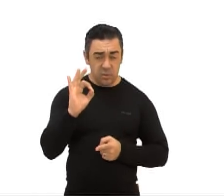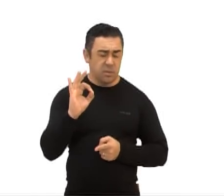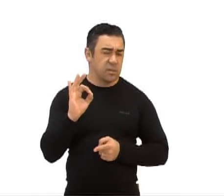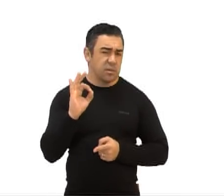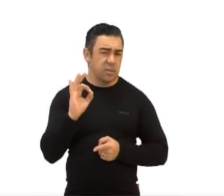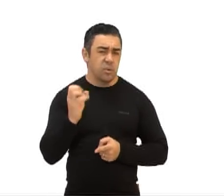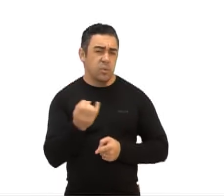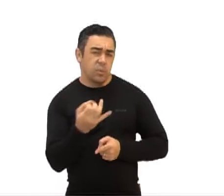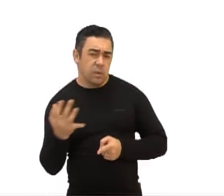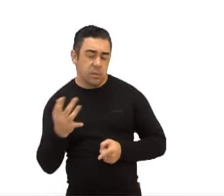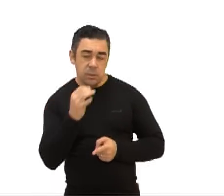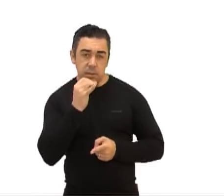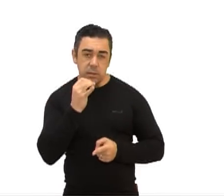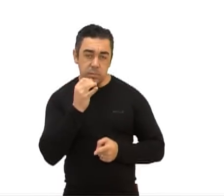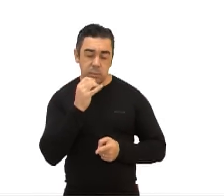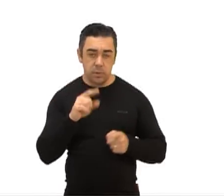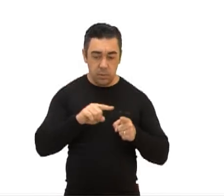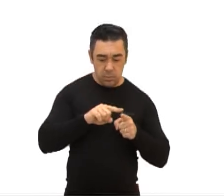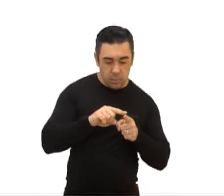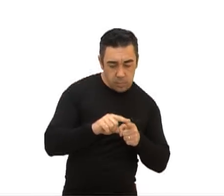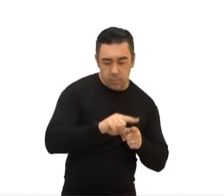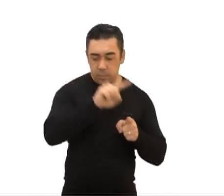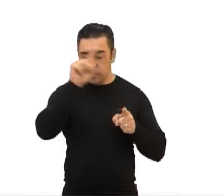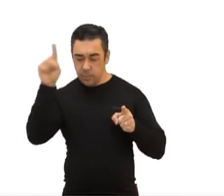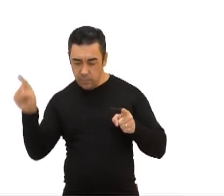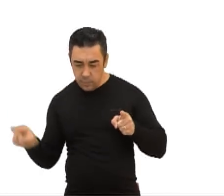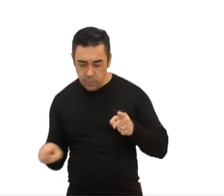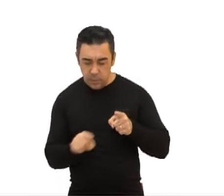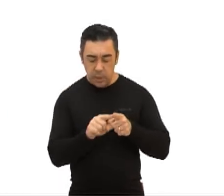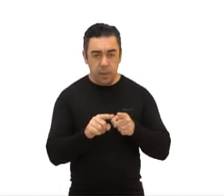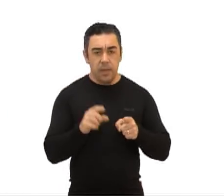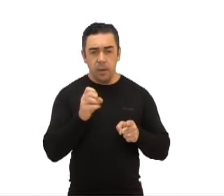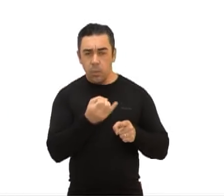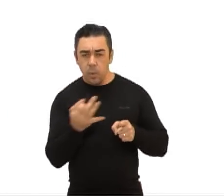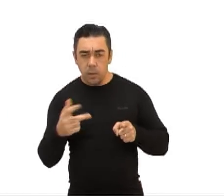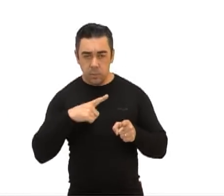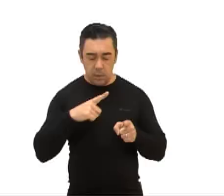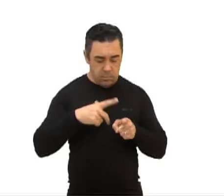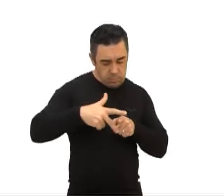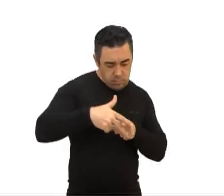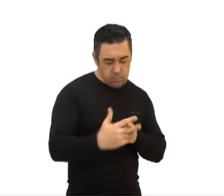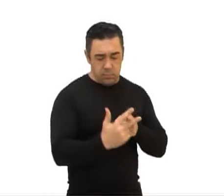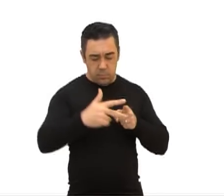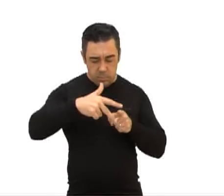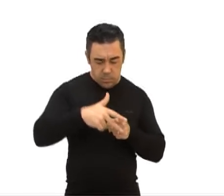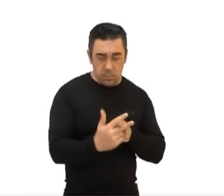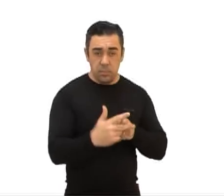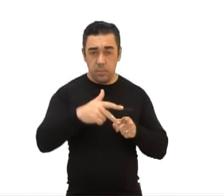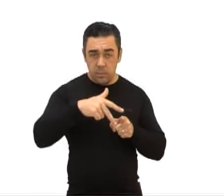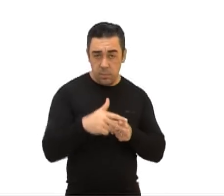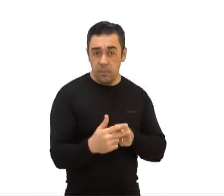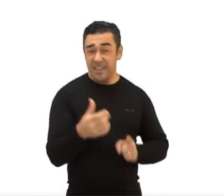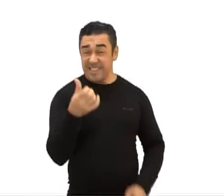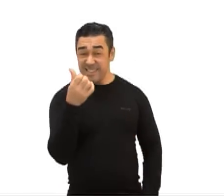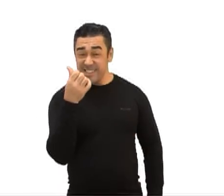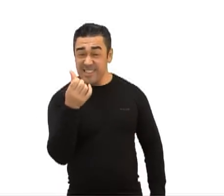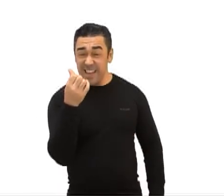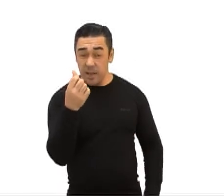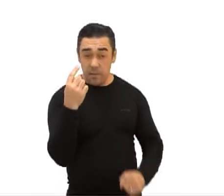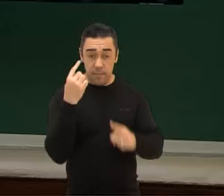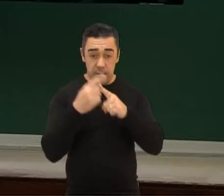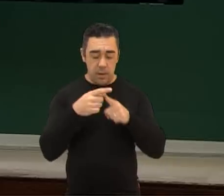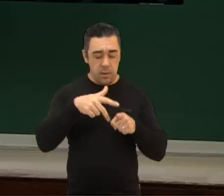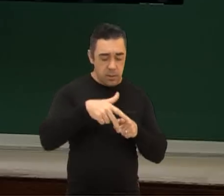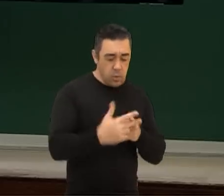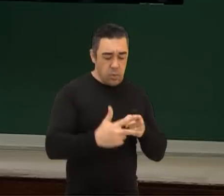graus e o parafuso dá um giro de 60, quantos giros ele tem que dar? Tem que dar 6 giros. Vamos pensar aqui.